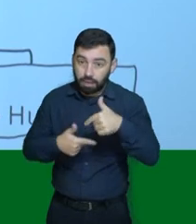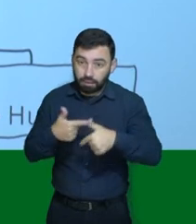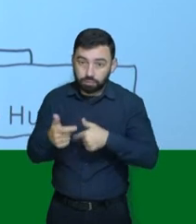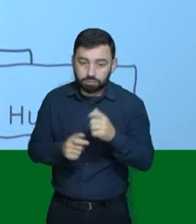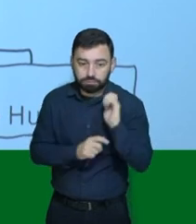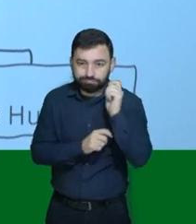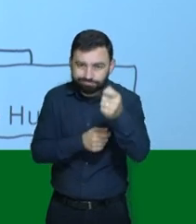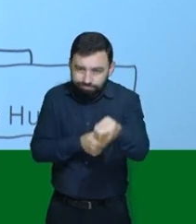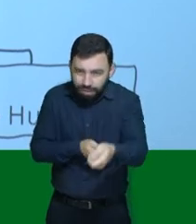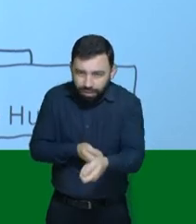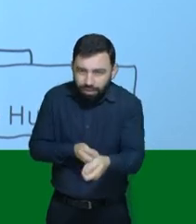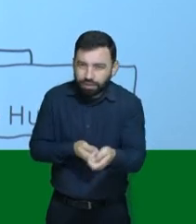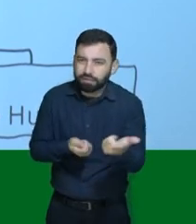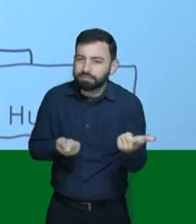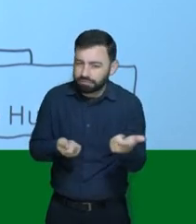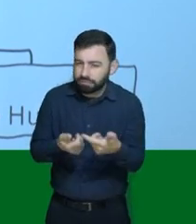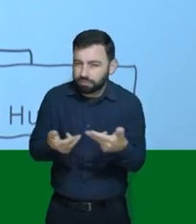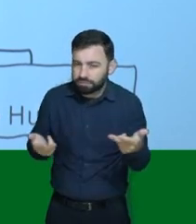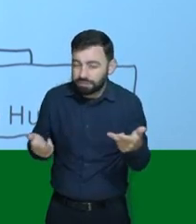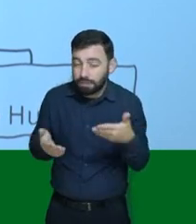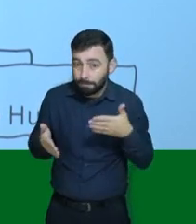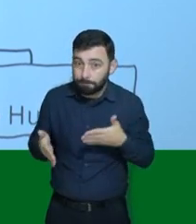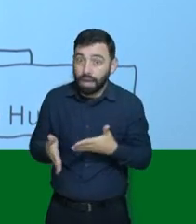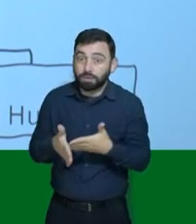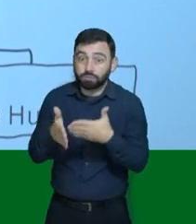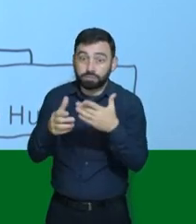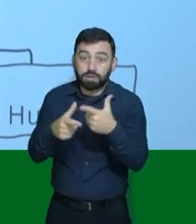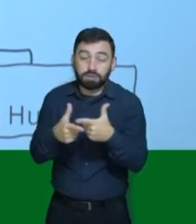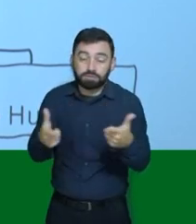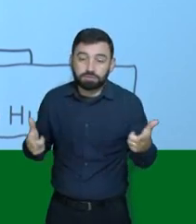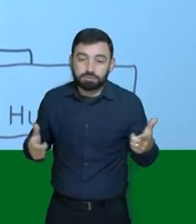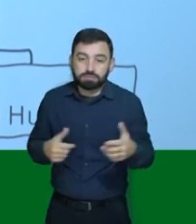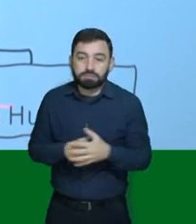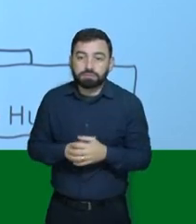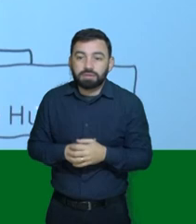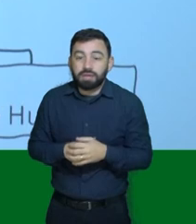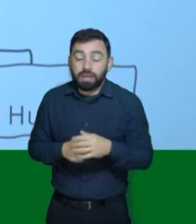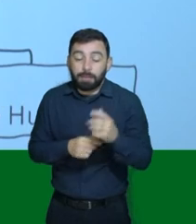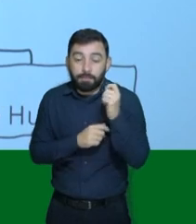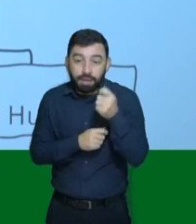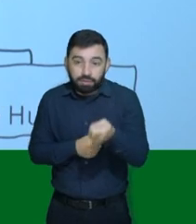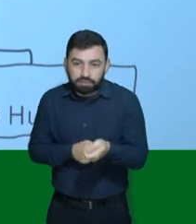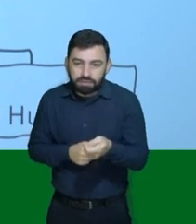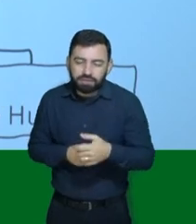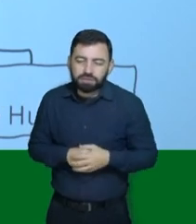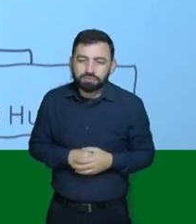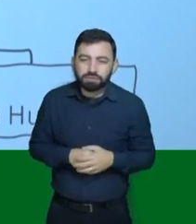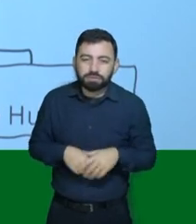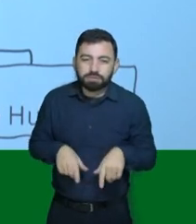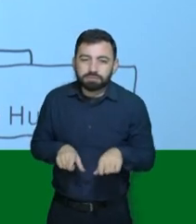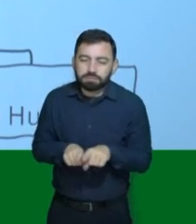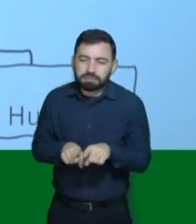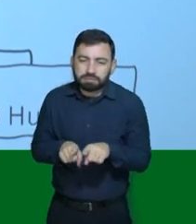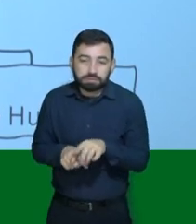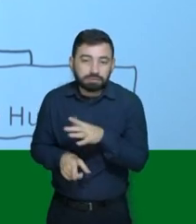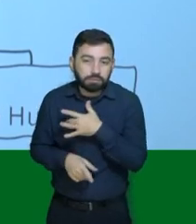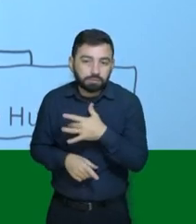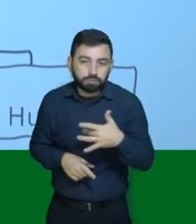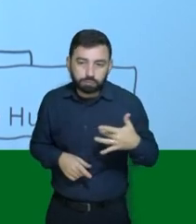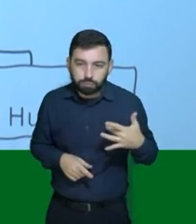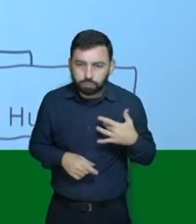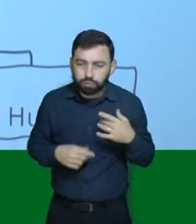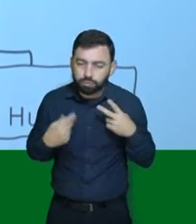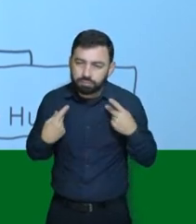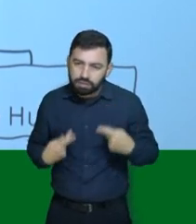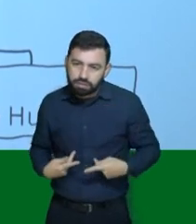atividades de pesca e aquicultura aqui, isso é um impacto muito grande. Né? Então, a gente tem impacto na pesca, na aquicultura e também na saúde humana, porque